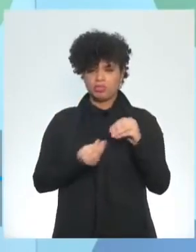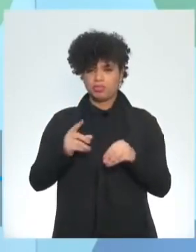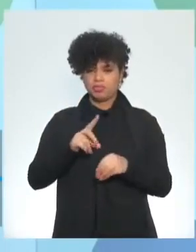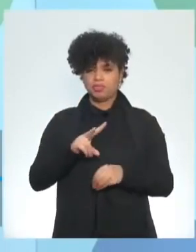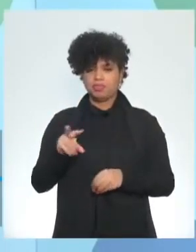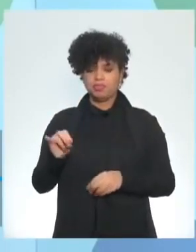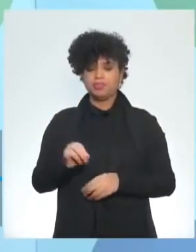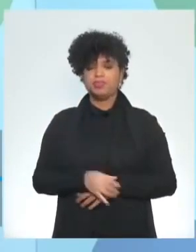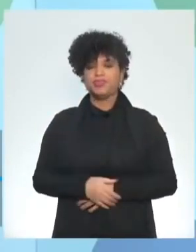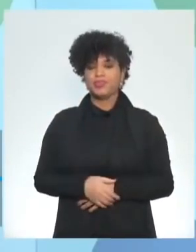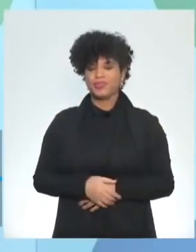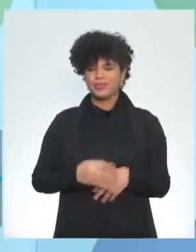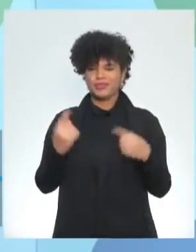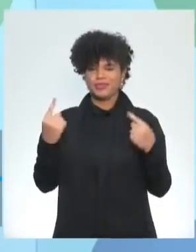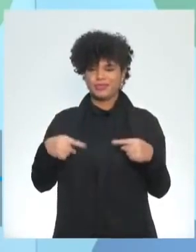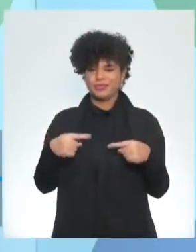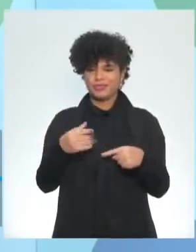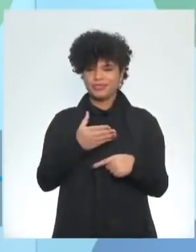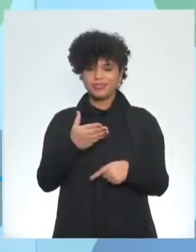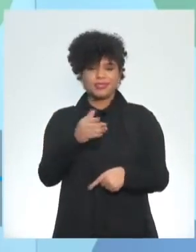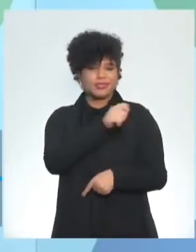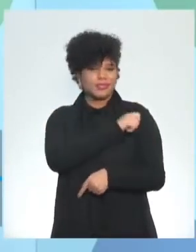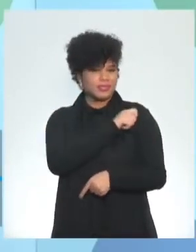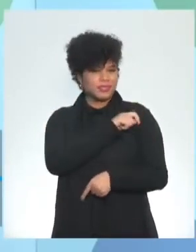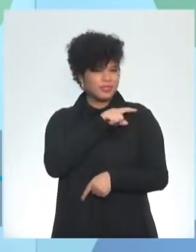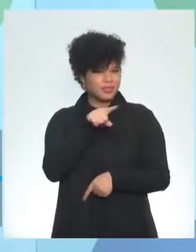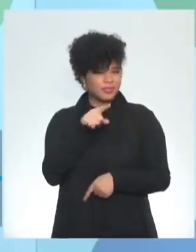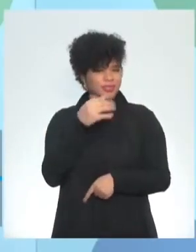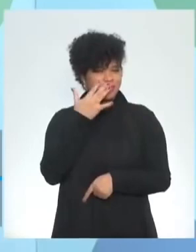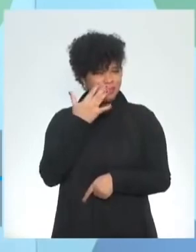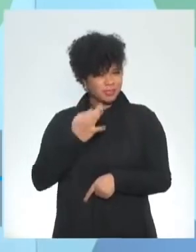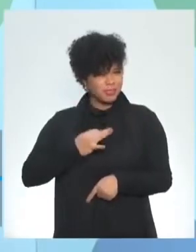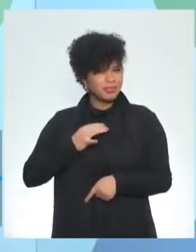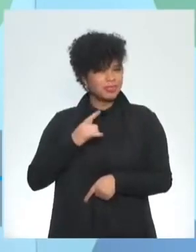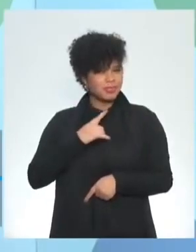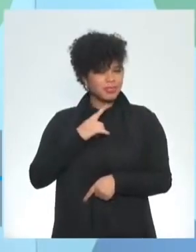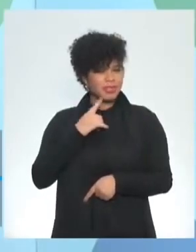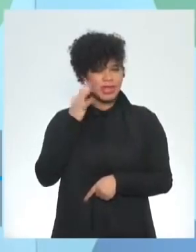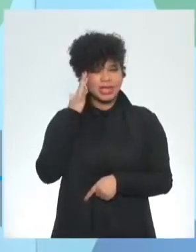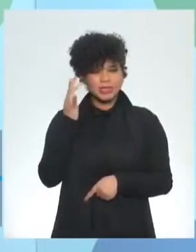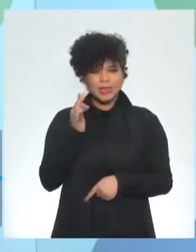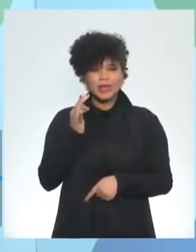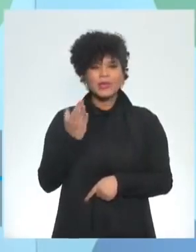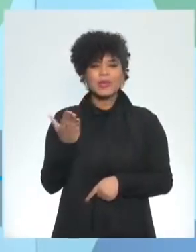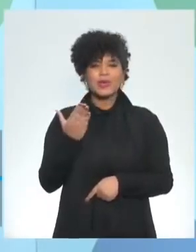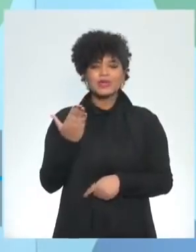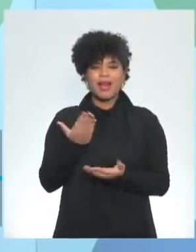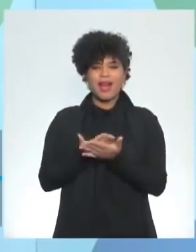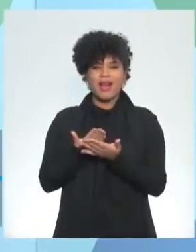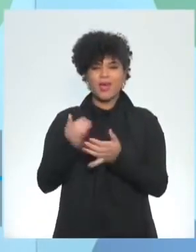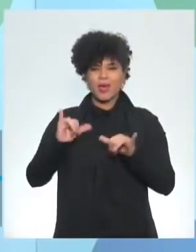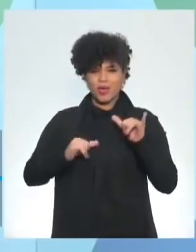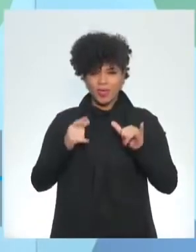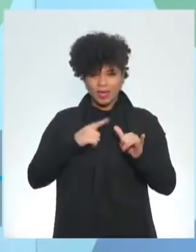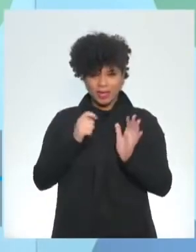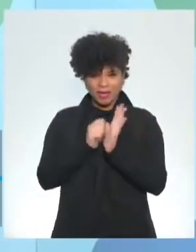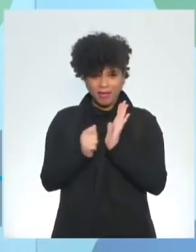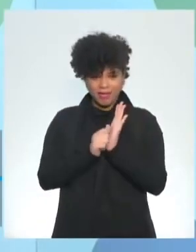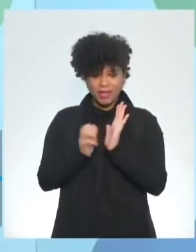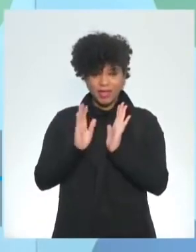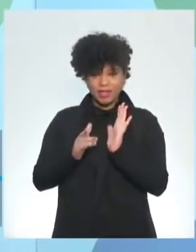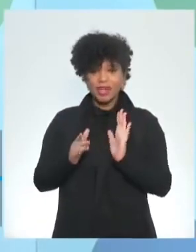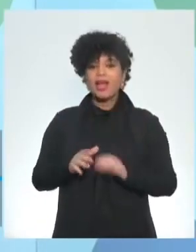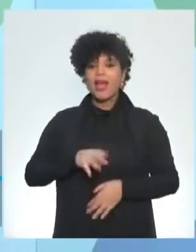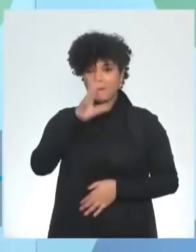Aí, para desafiar você, aluno, né, para ver se você está ligado, já está esperto para a aula de Química, aí, já está com o seu caderninho